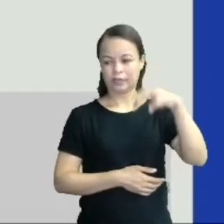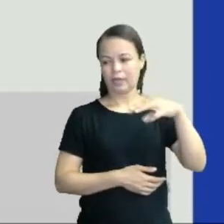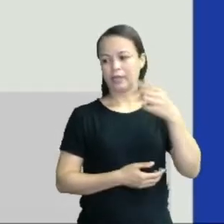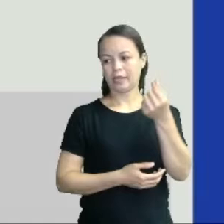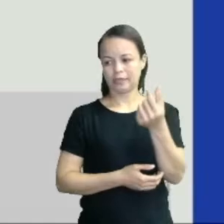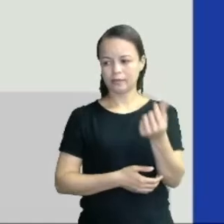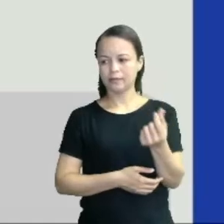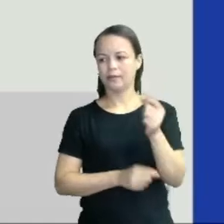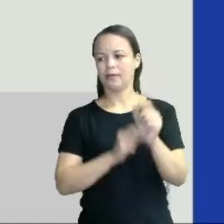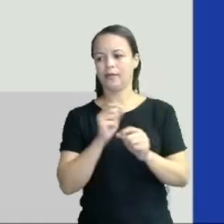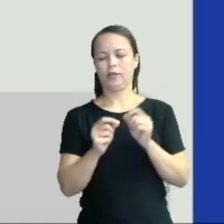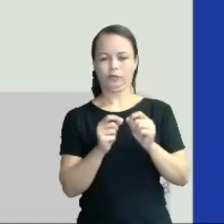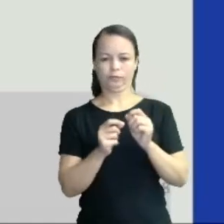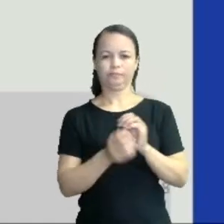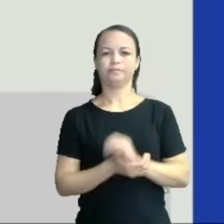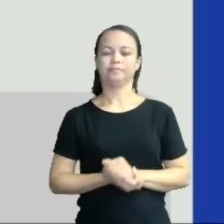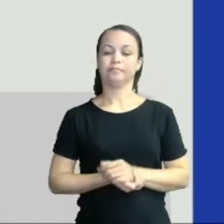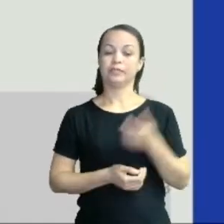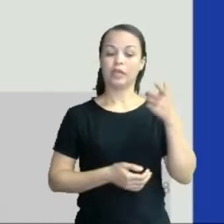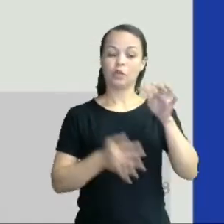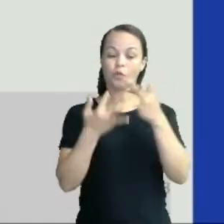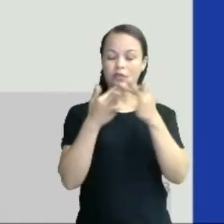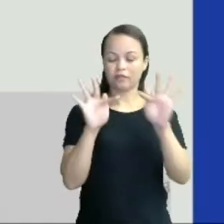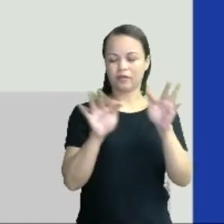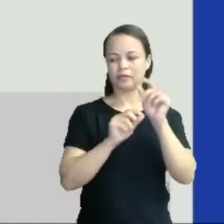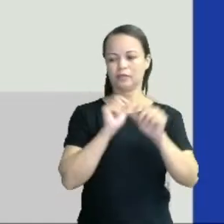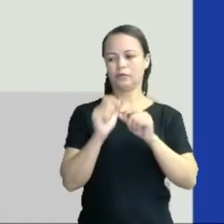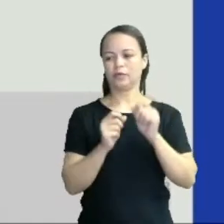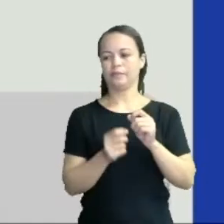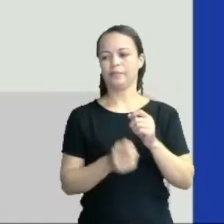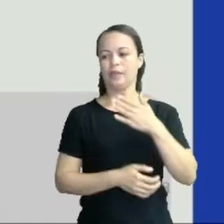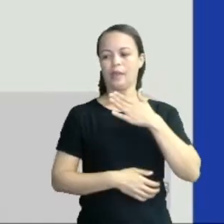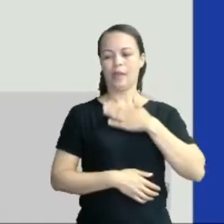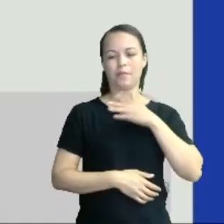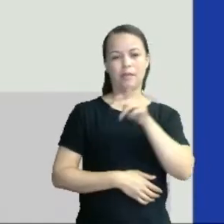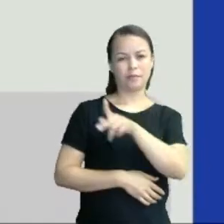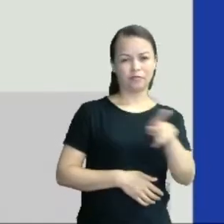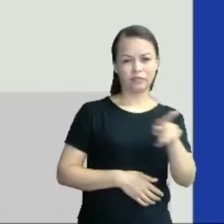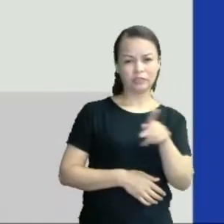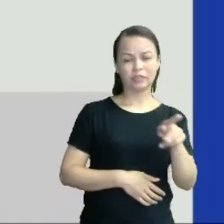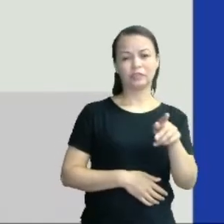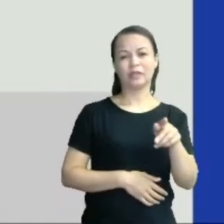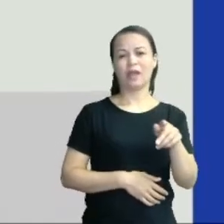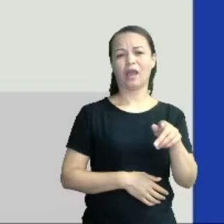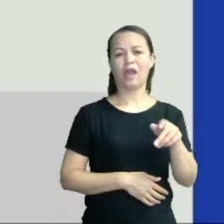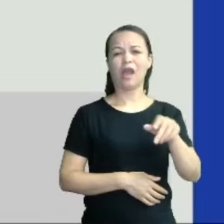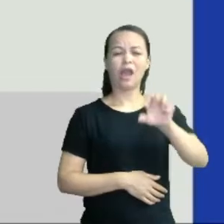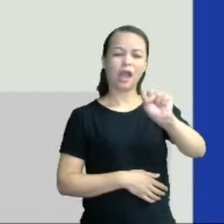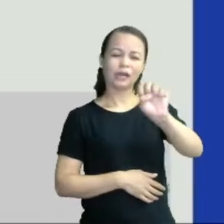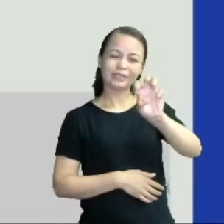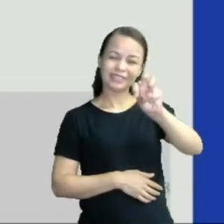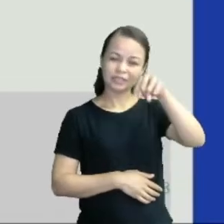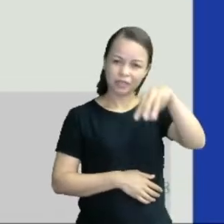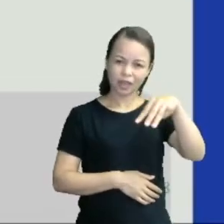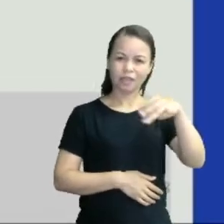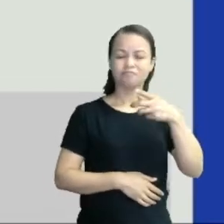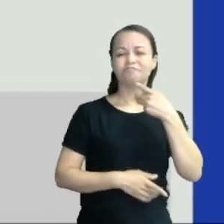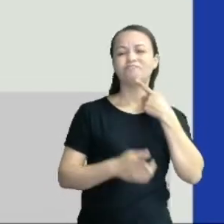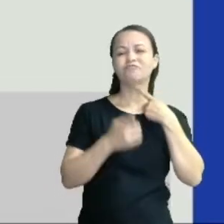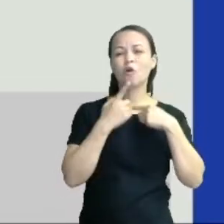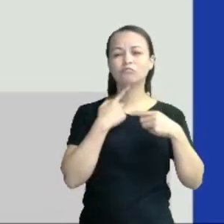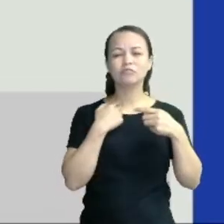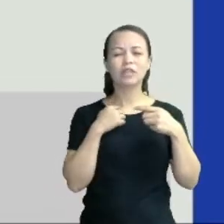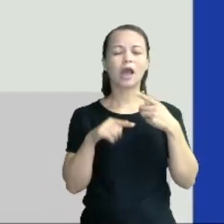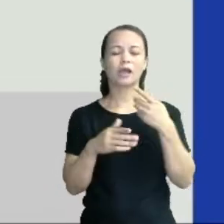né? Dinheiro. E o outro é a minha professora está sem vontade de ensinar, um sentimento, ela não